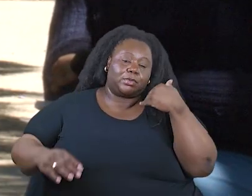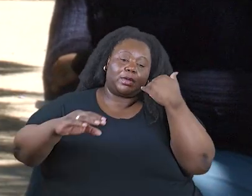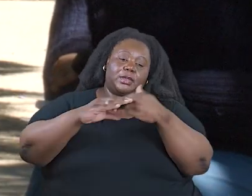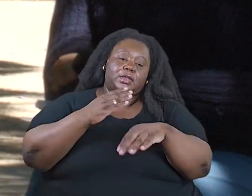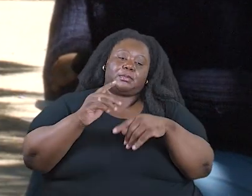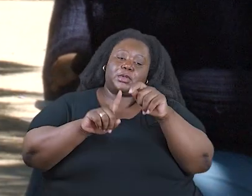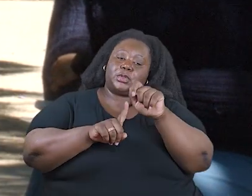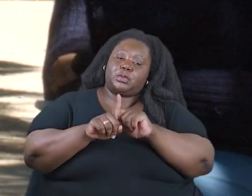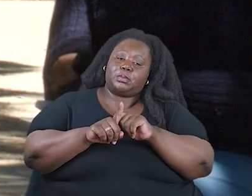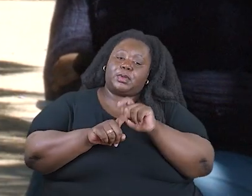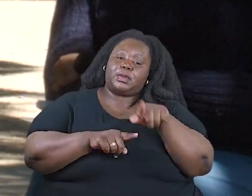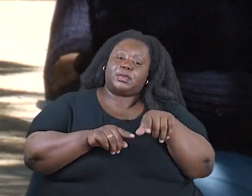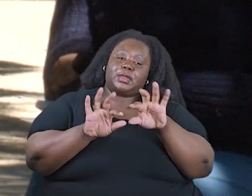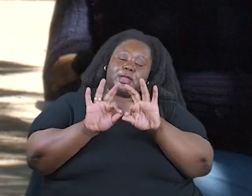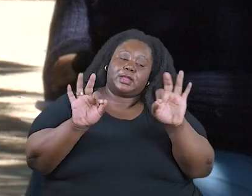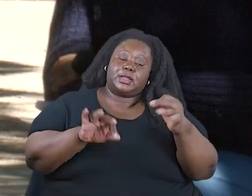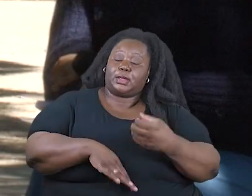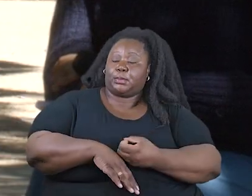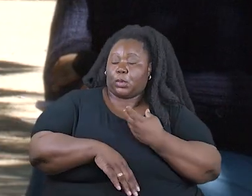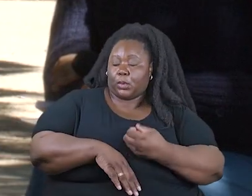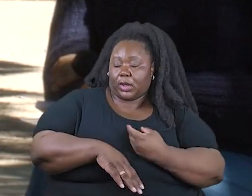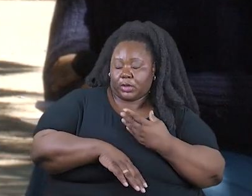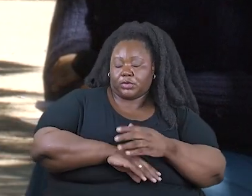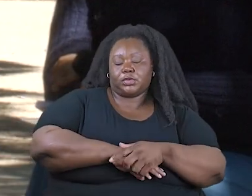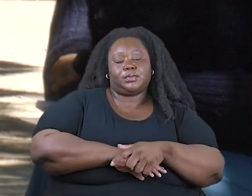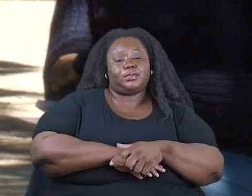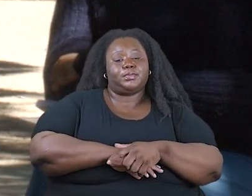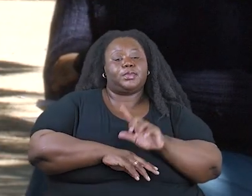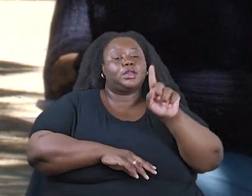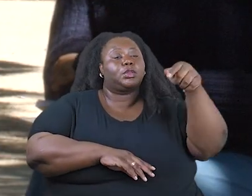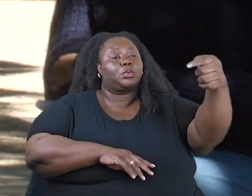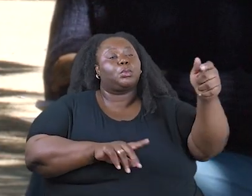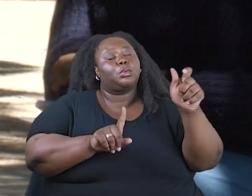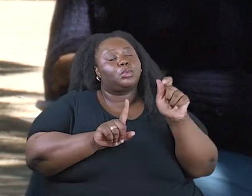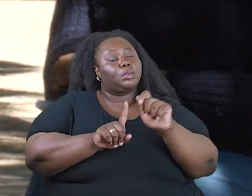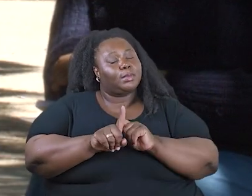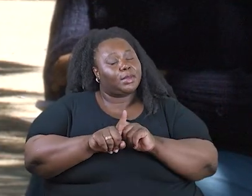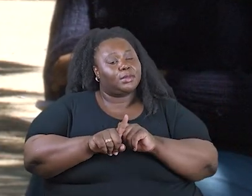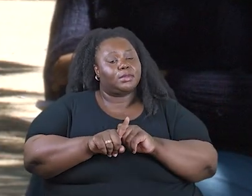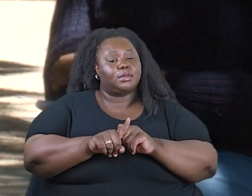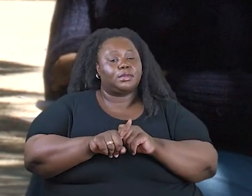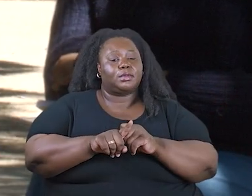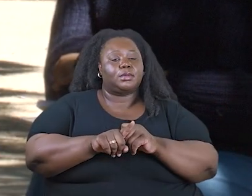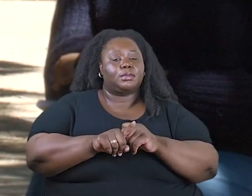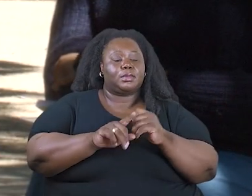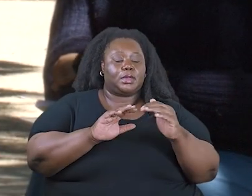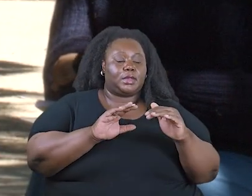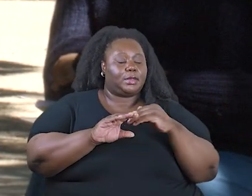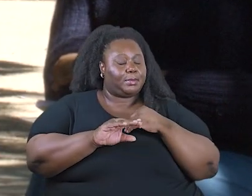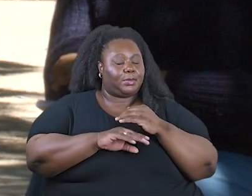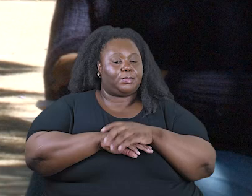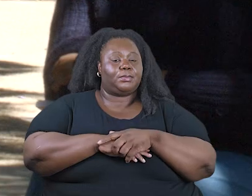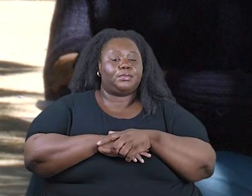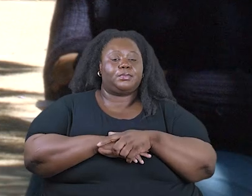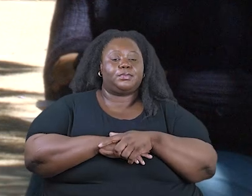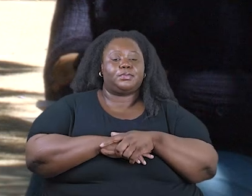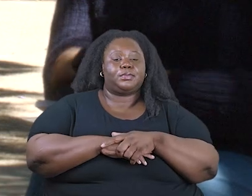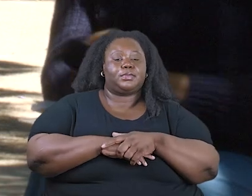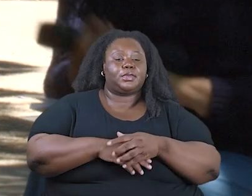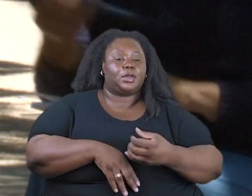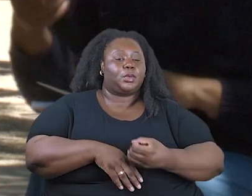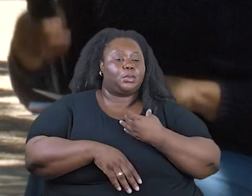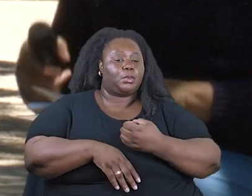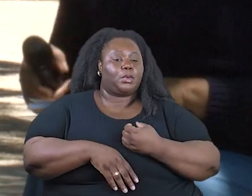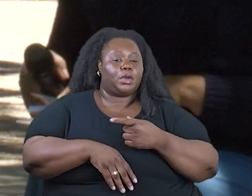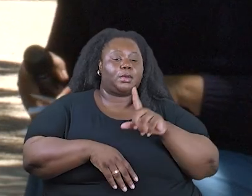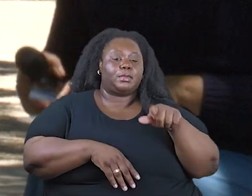esse trabalho que é a linha poética, aí no outro mês o pessoal recebeu pelo correio o poema